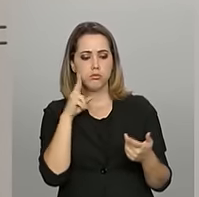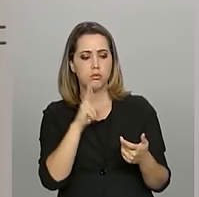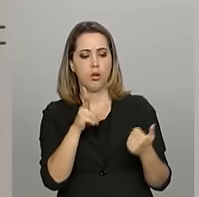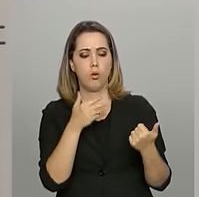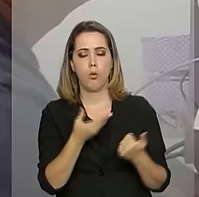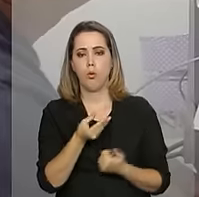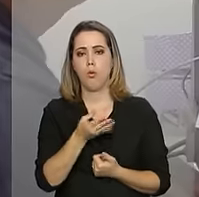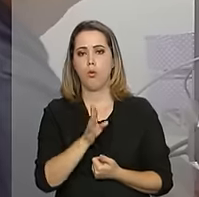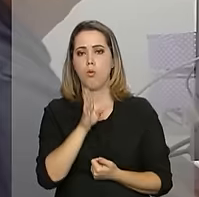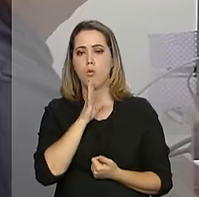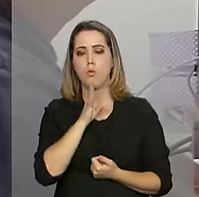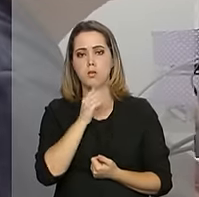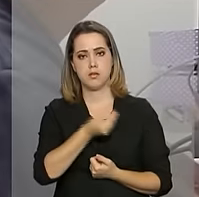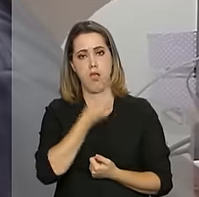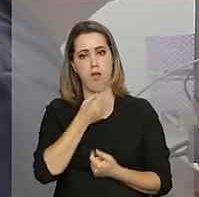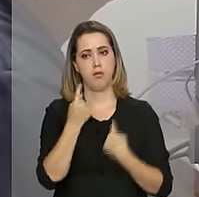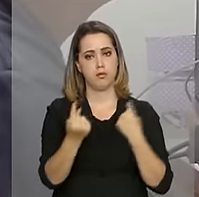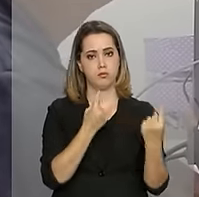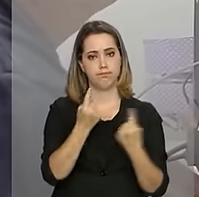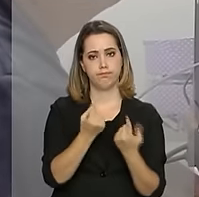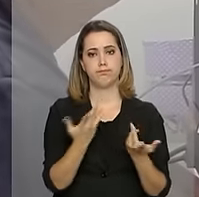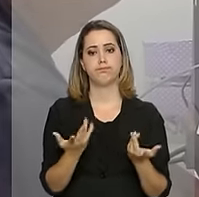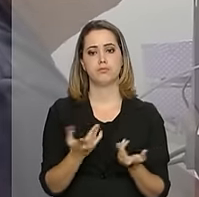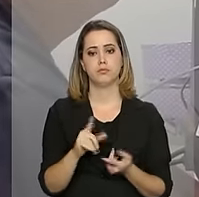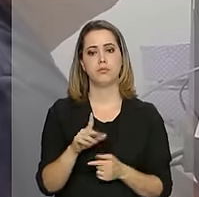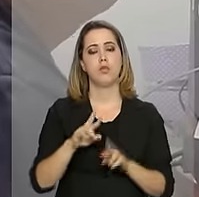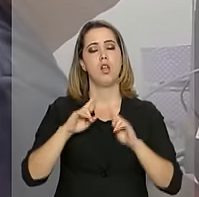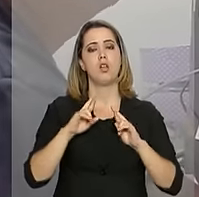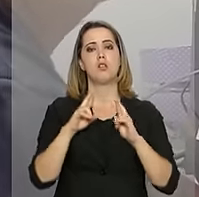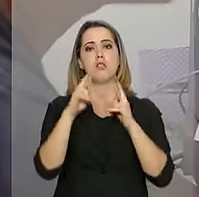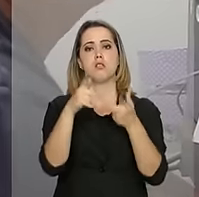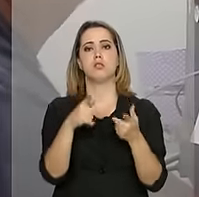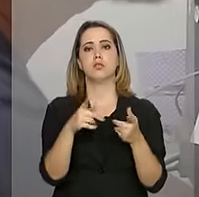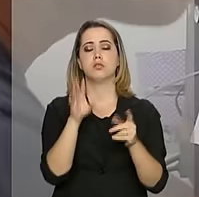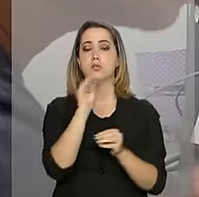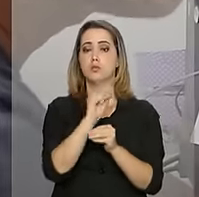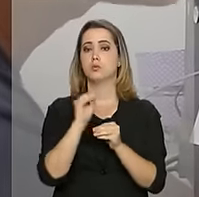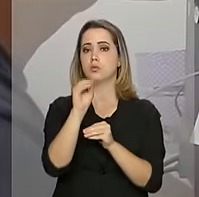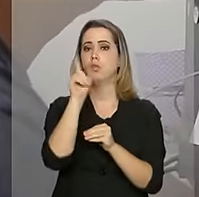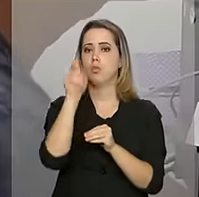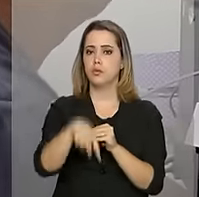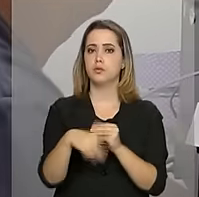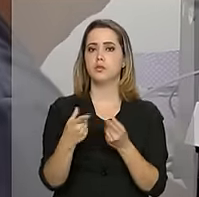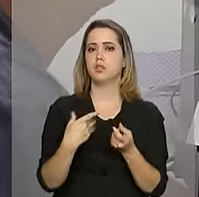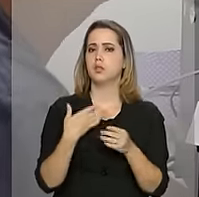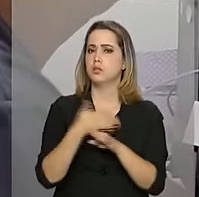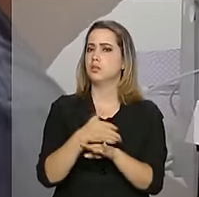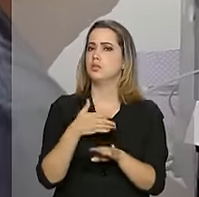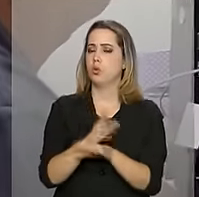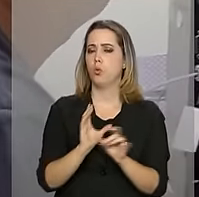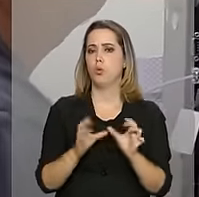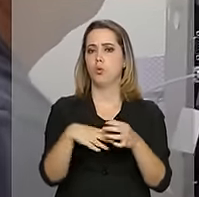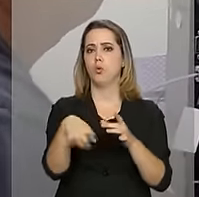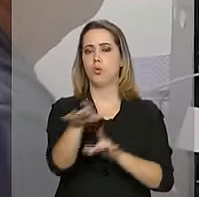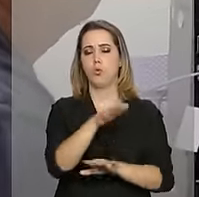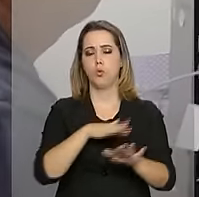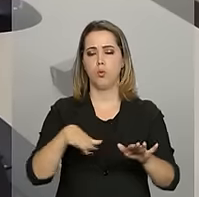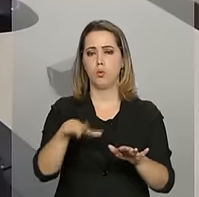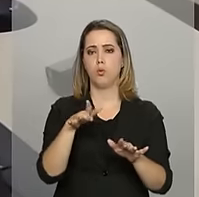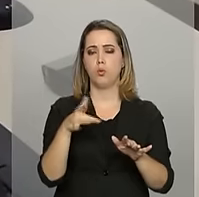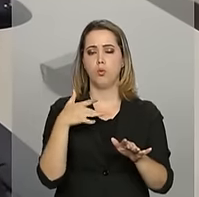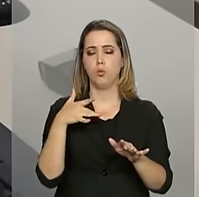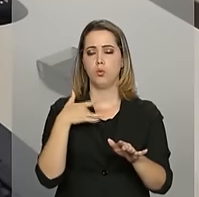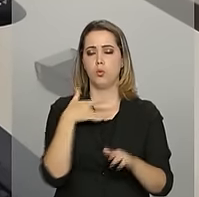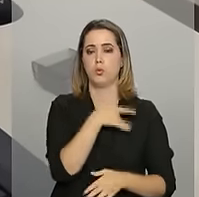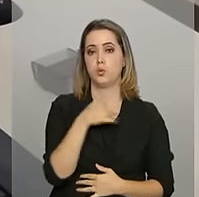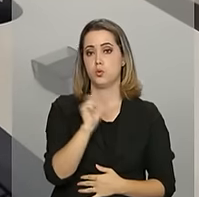de cada paciente. Para a Regiane, uma grande diferença no atendimento do Mais Médicos é o papel mais ativo da equipe de saúde dos médicos,